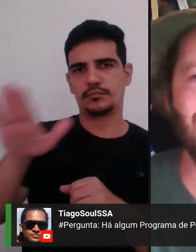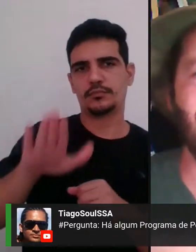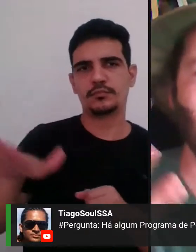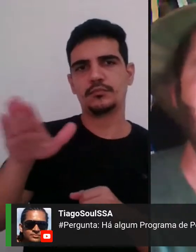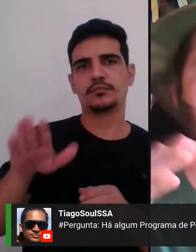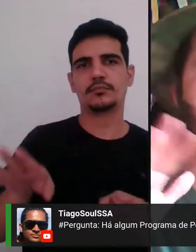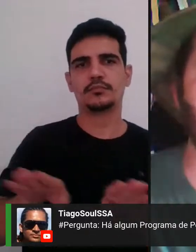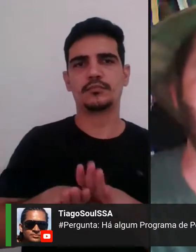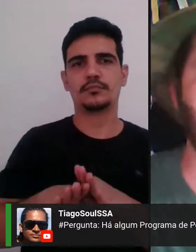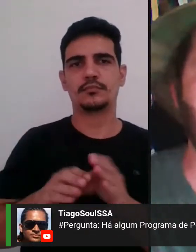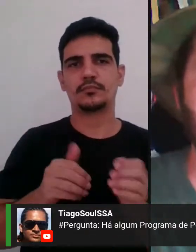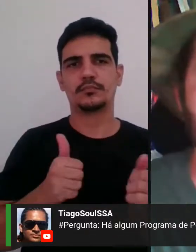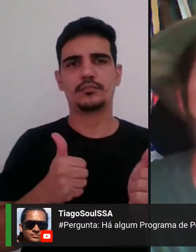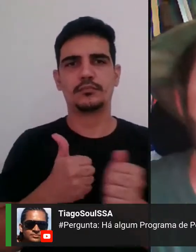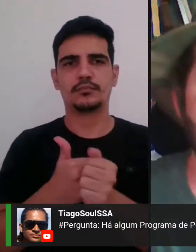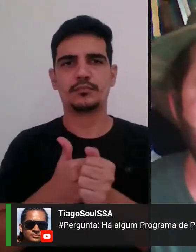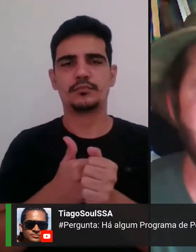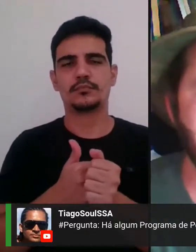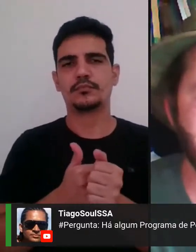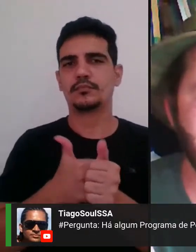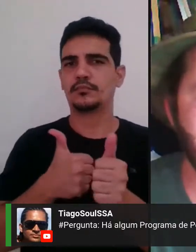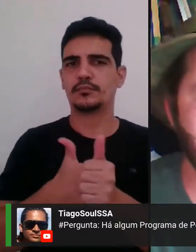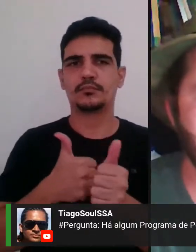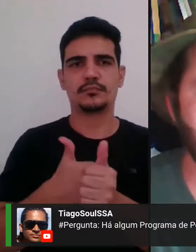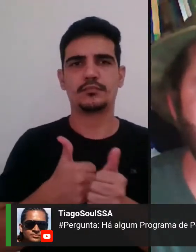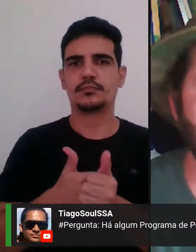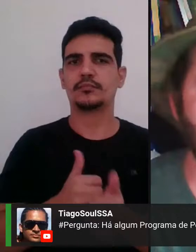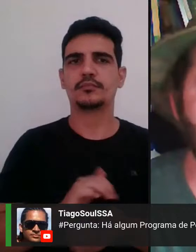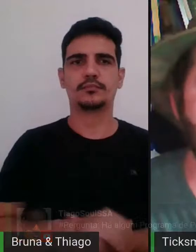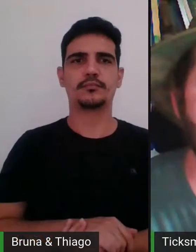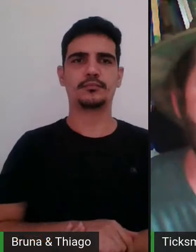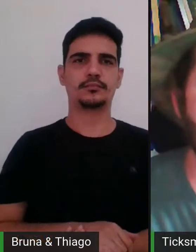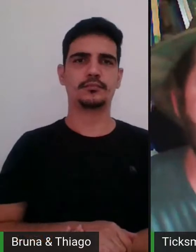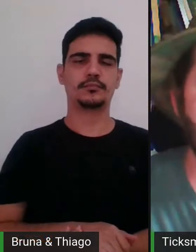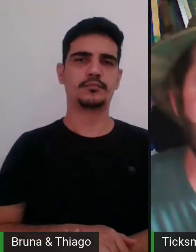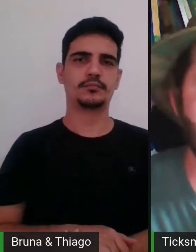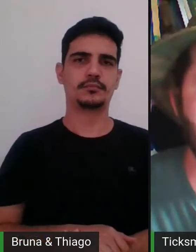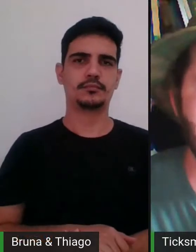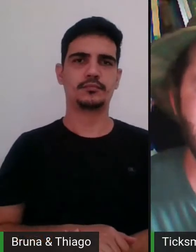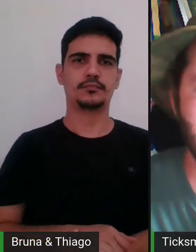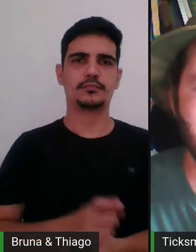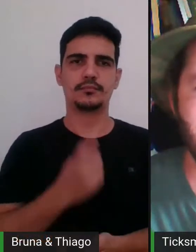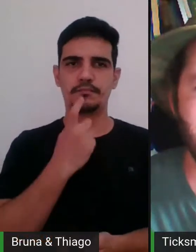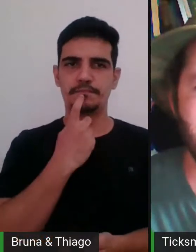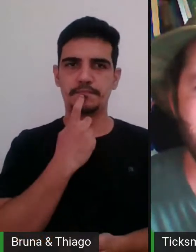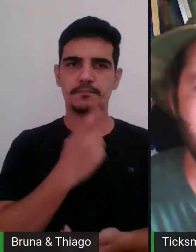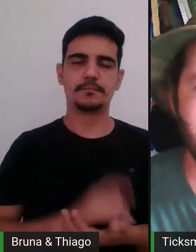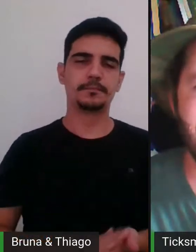tudo do ladinho, a USP, portanto, é tudo pertinho.